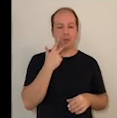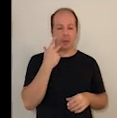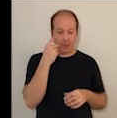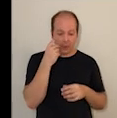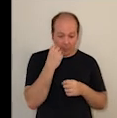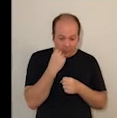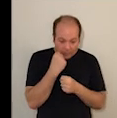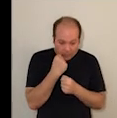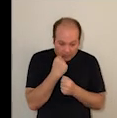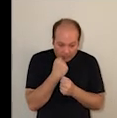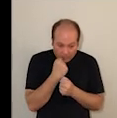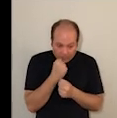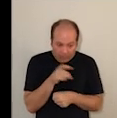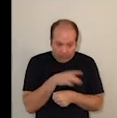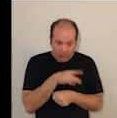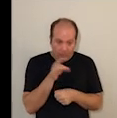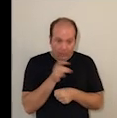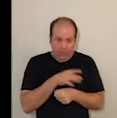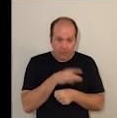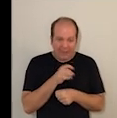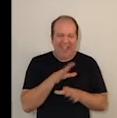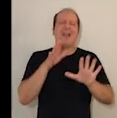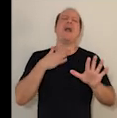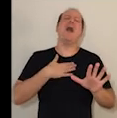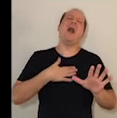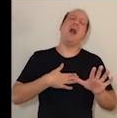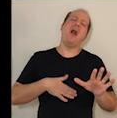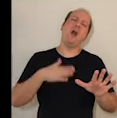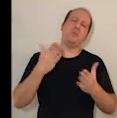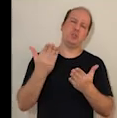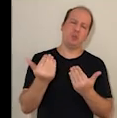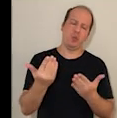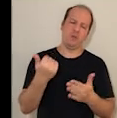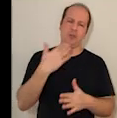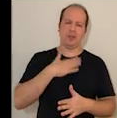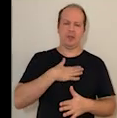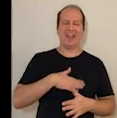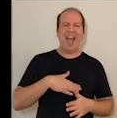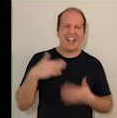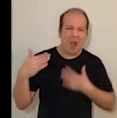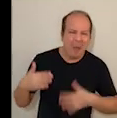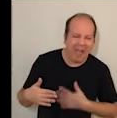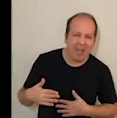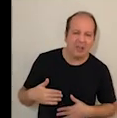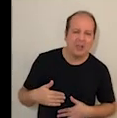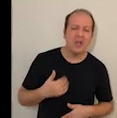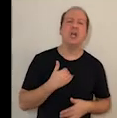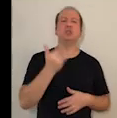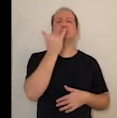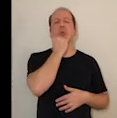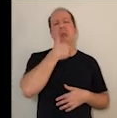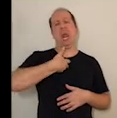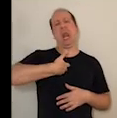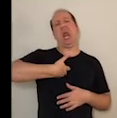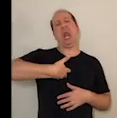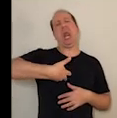ao leito, mas é impedido por Voltor e o Corvino. Volpone se encolhe todo na cama de tanto pavor. Acalme-se,